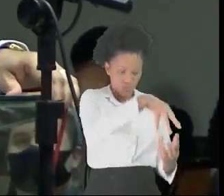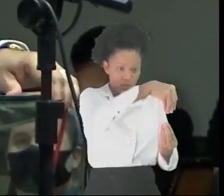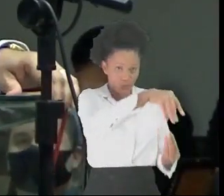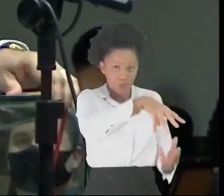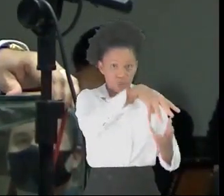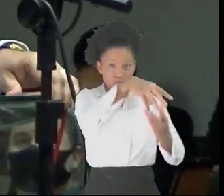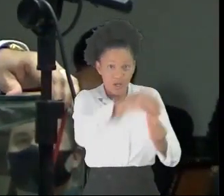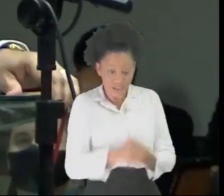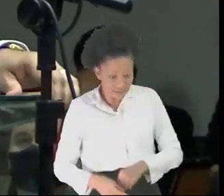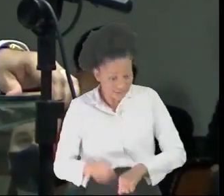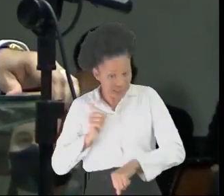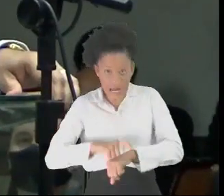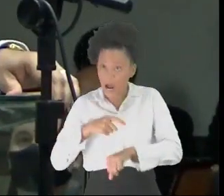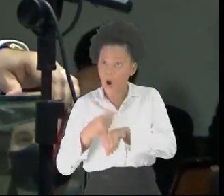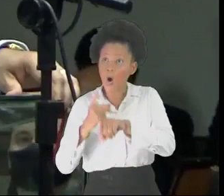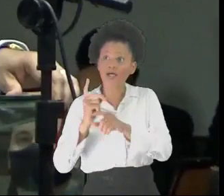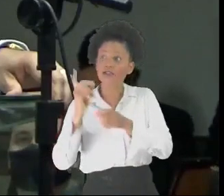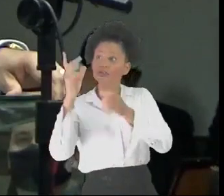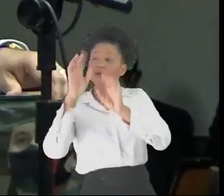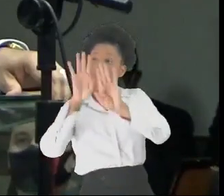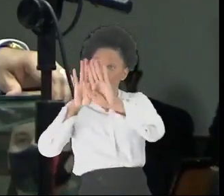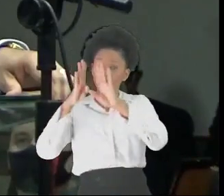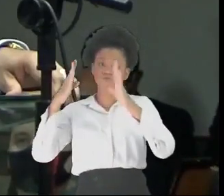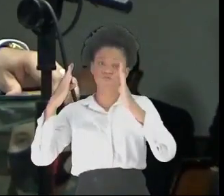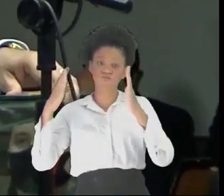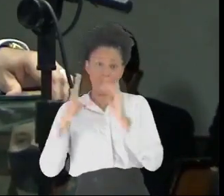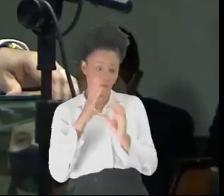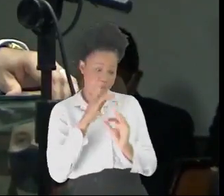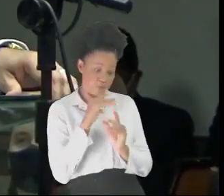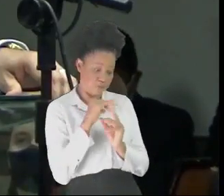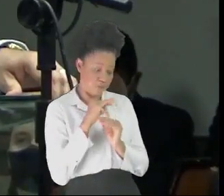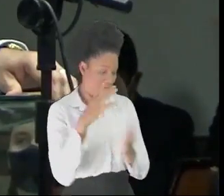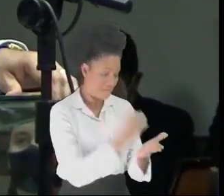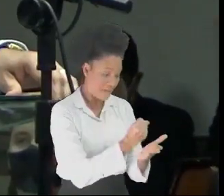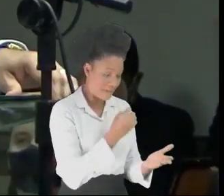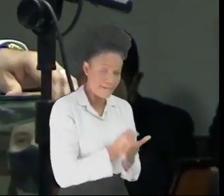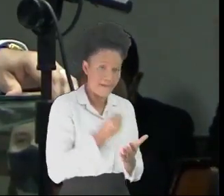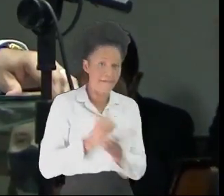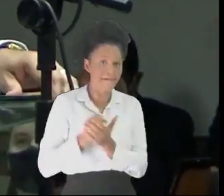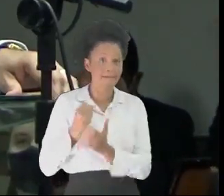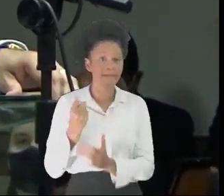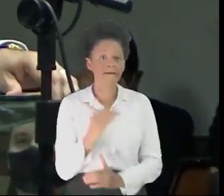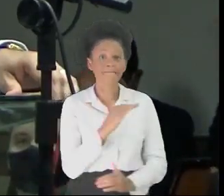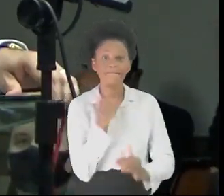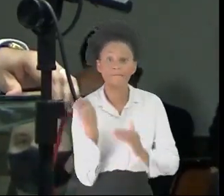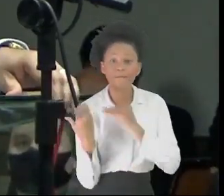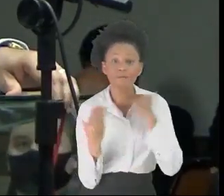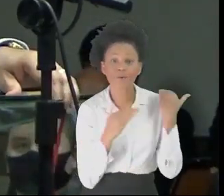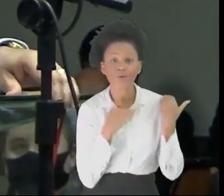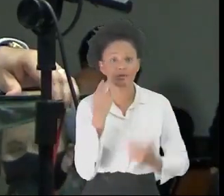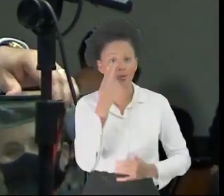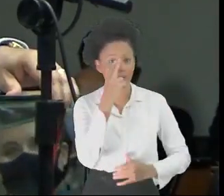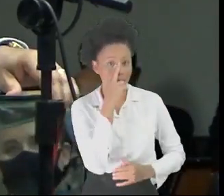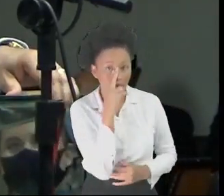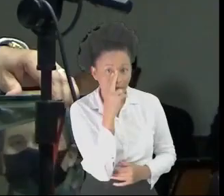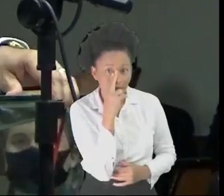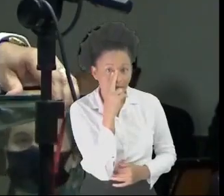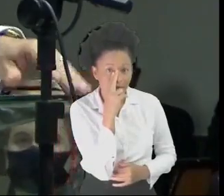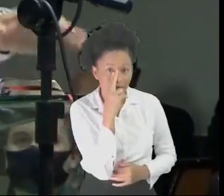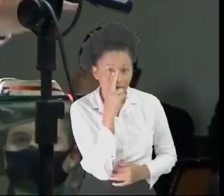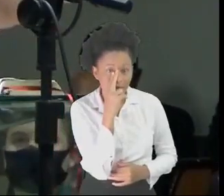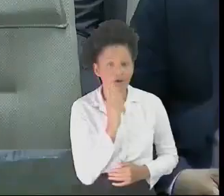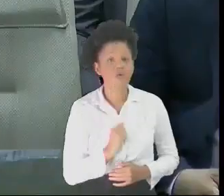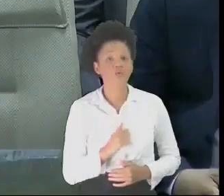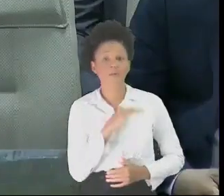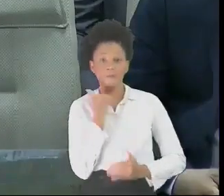no arrebatamento da igreja, só vai ressuscitar os que morreram em Cristo. Os que